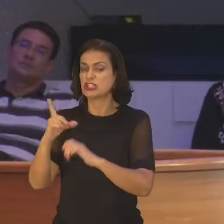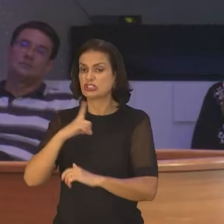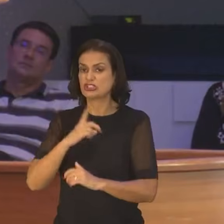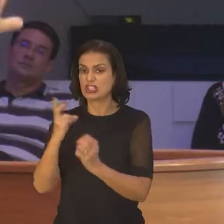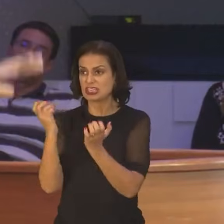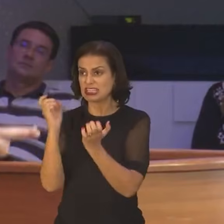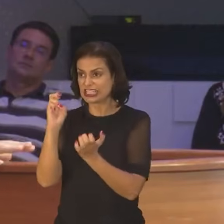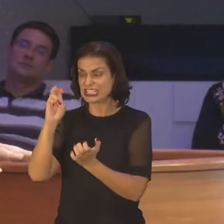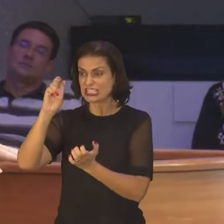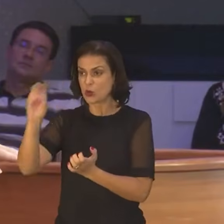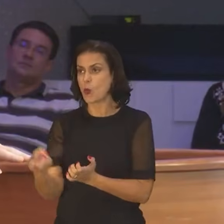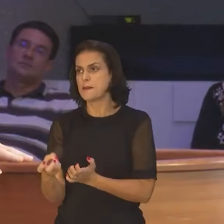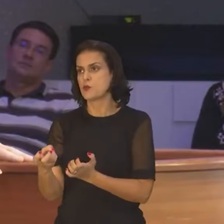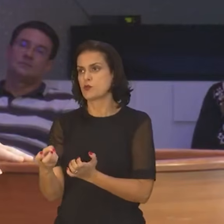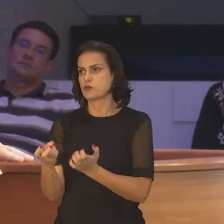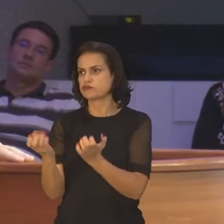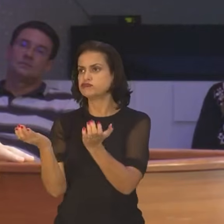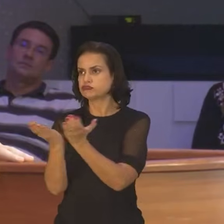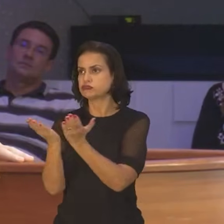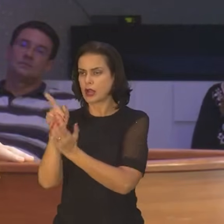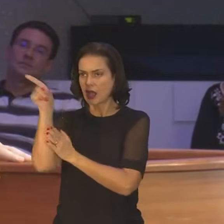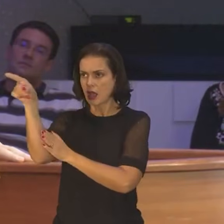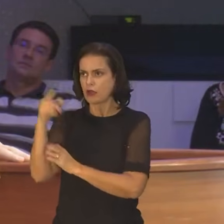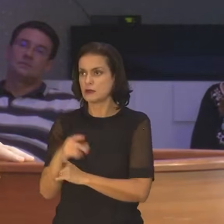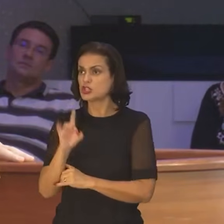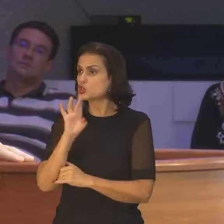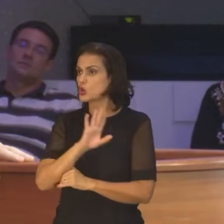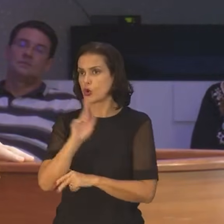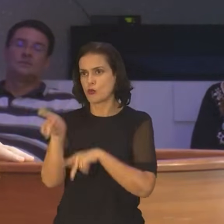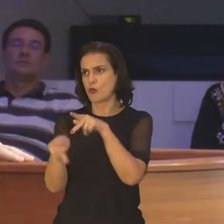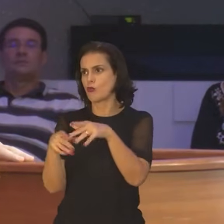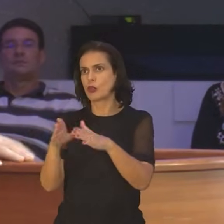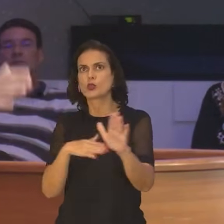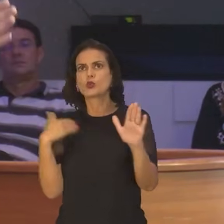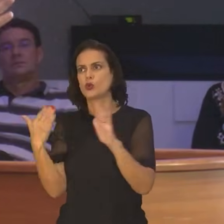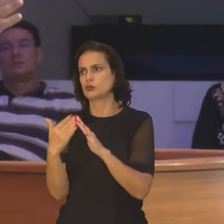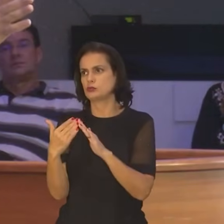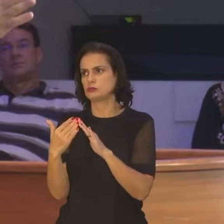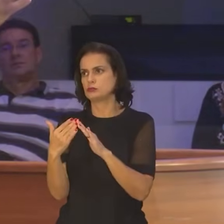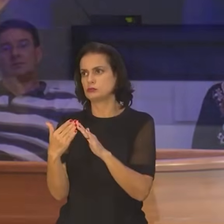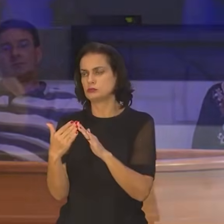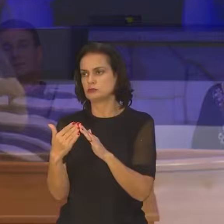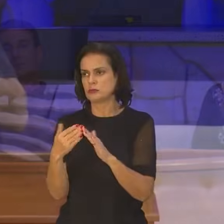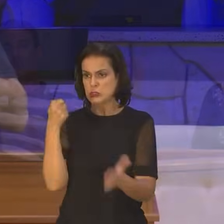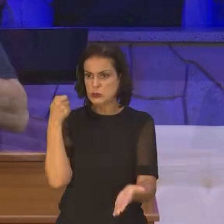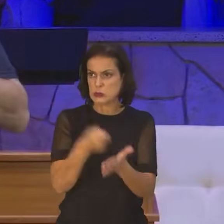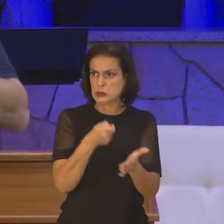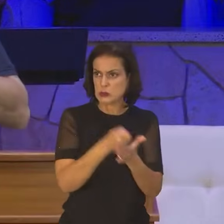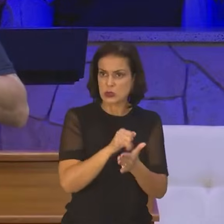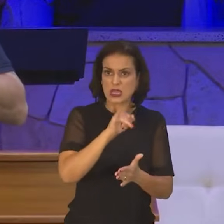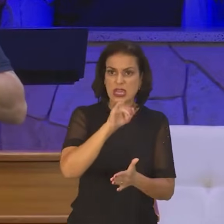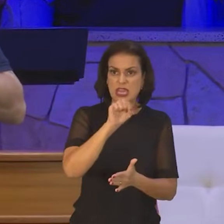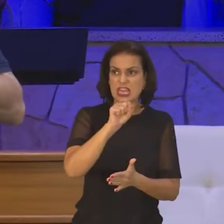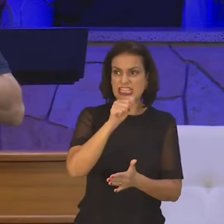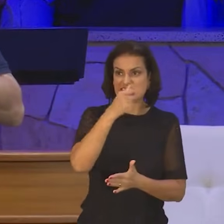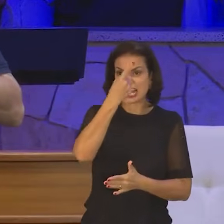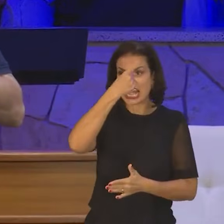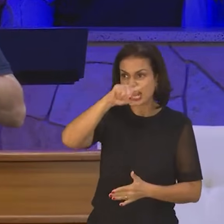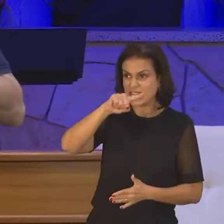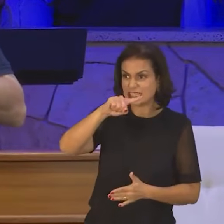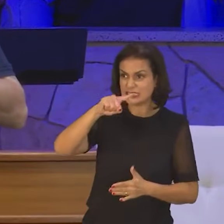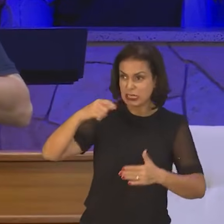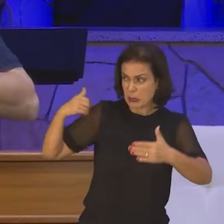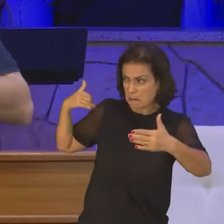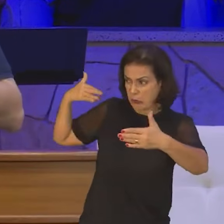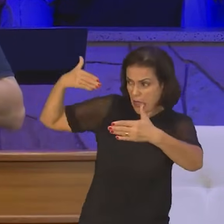mil da população. Só. O regime islâmico desde 1979 até